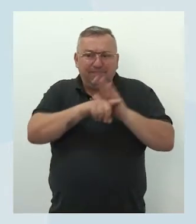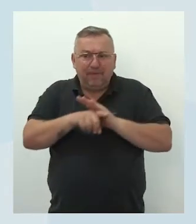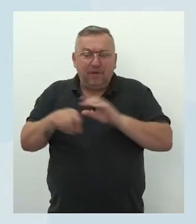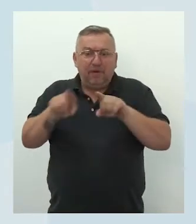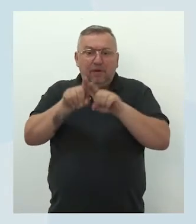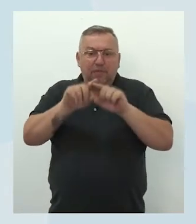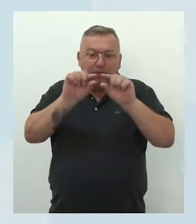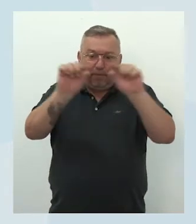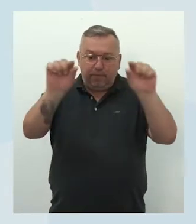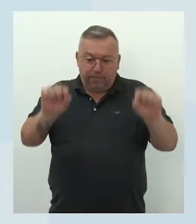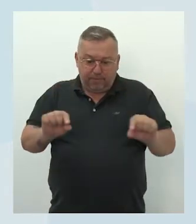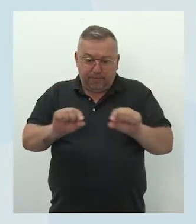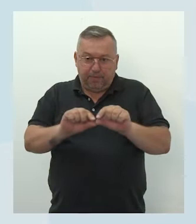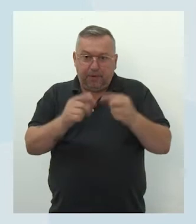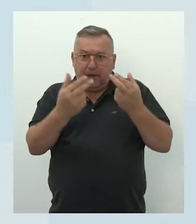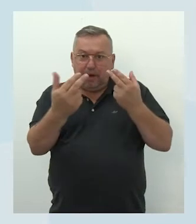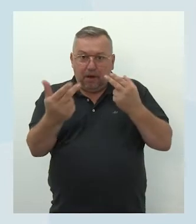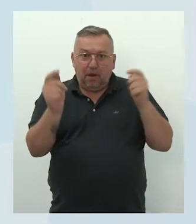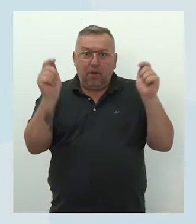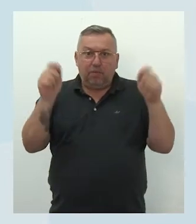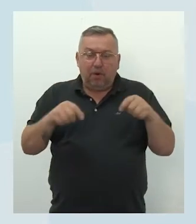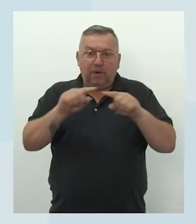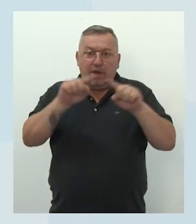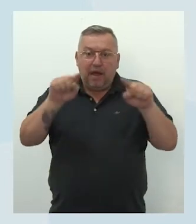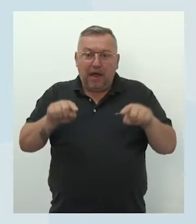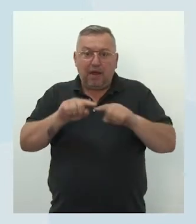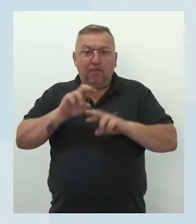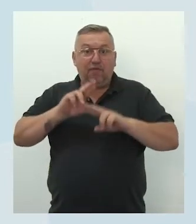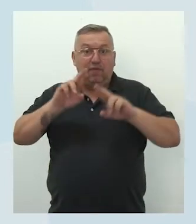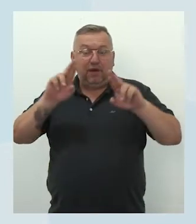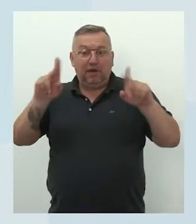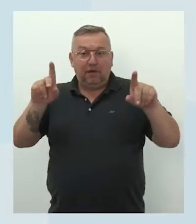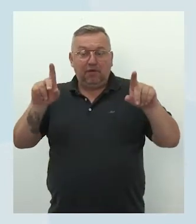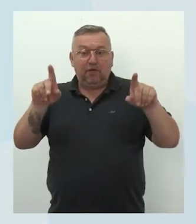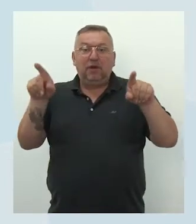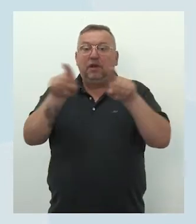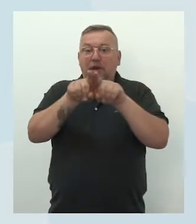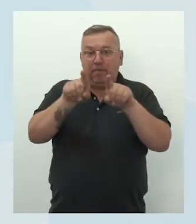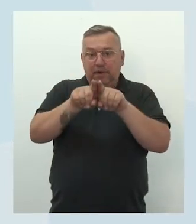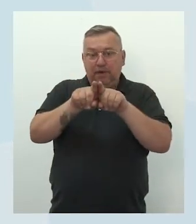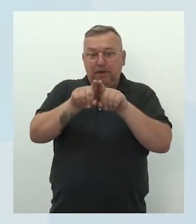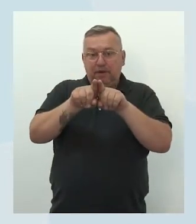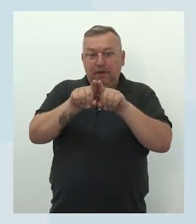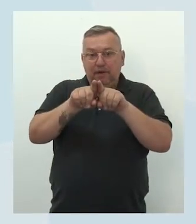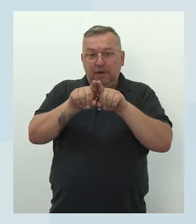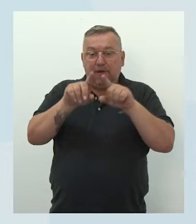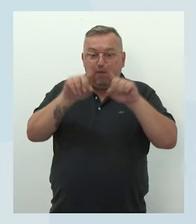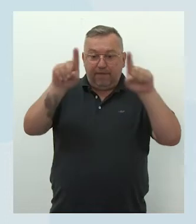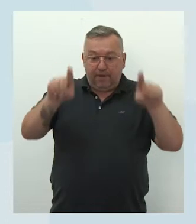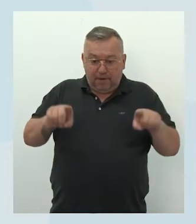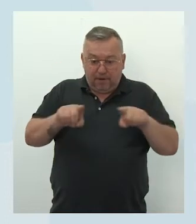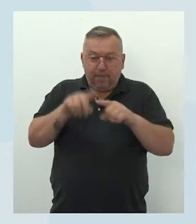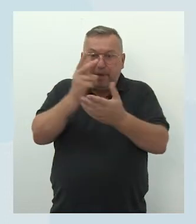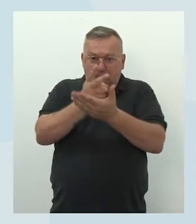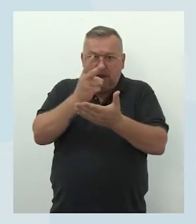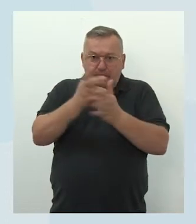de perímetros iguais podem ter áreas diferentes e que também figuras que têm a mesma